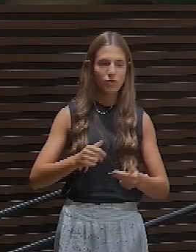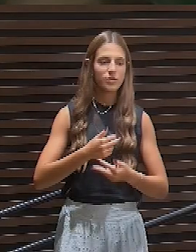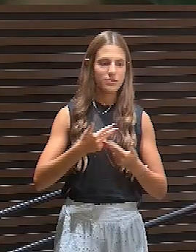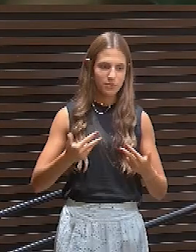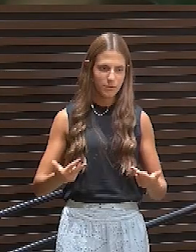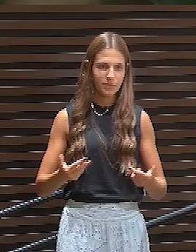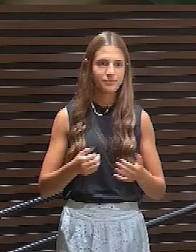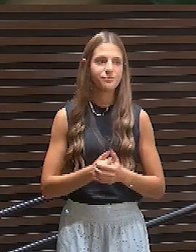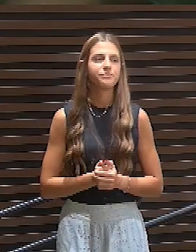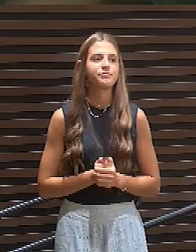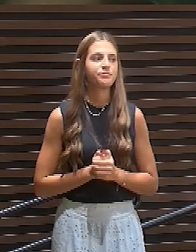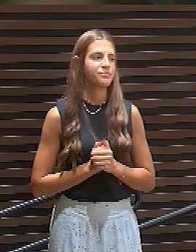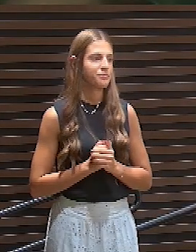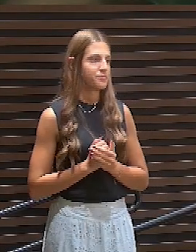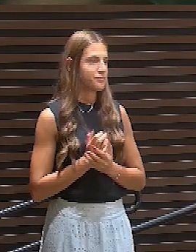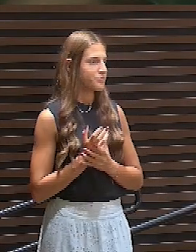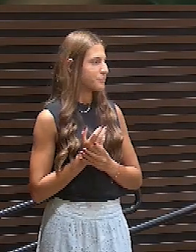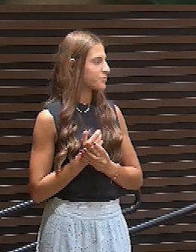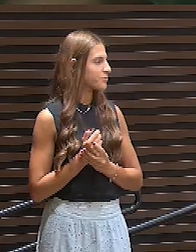Muito bem.